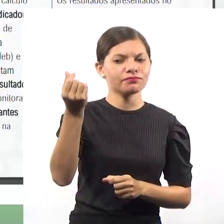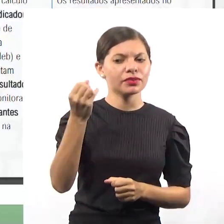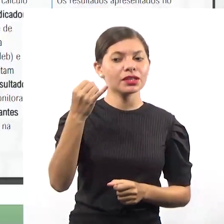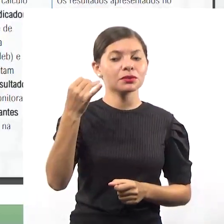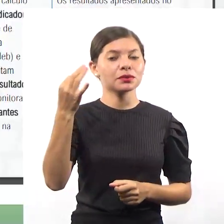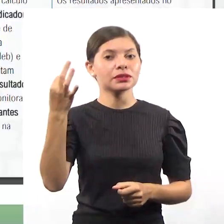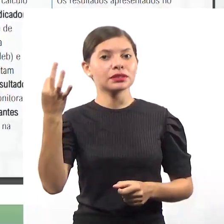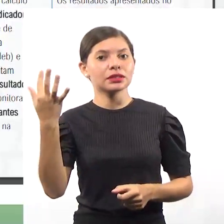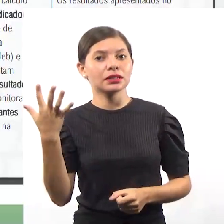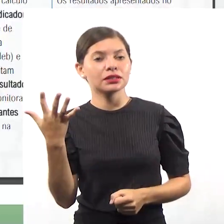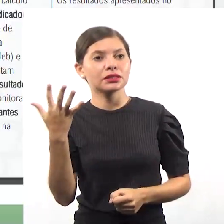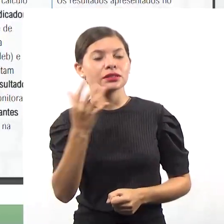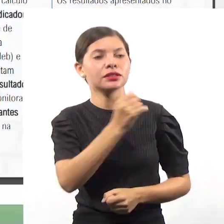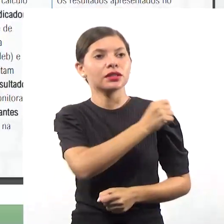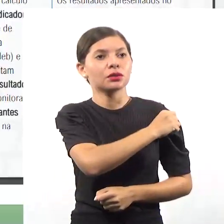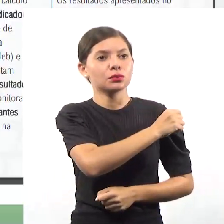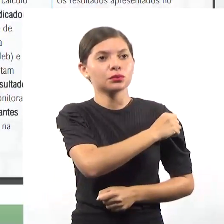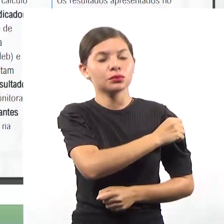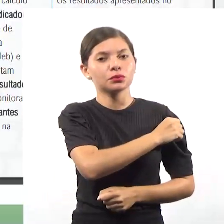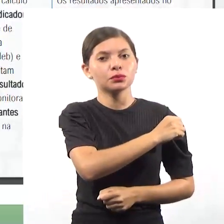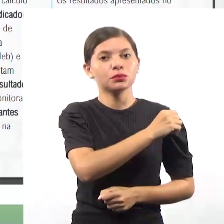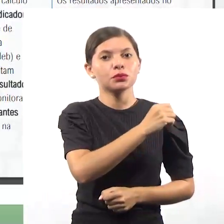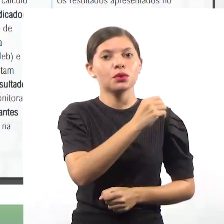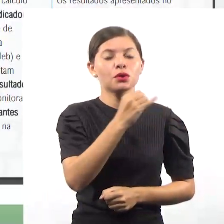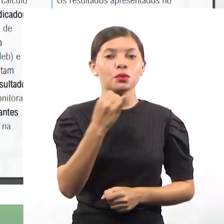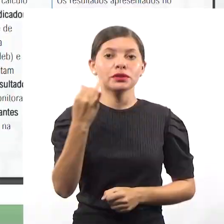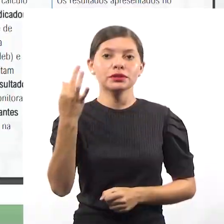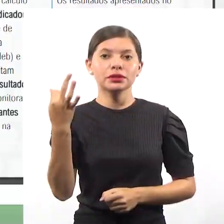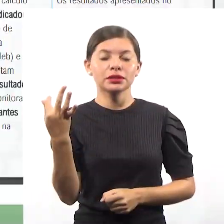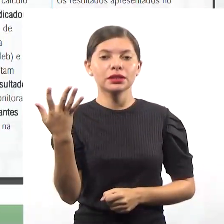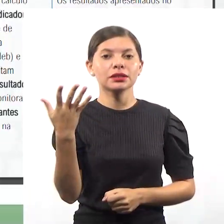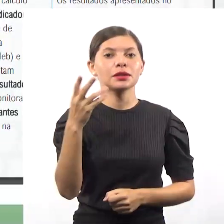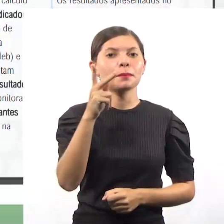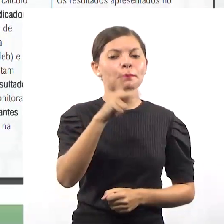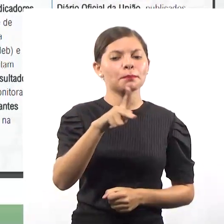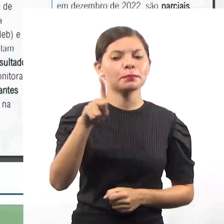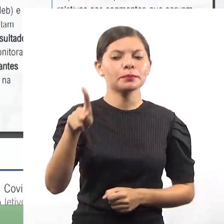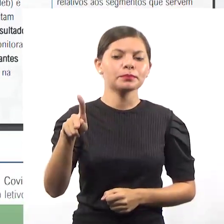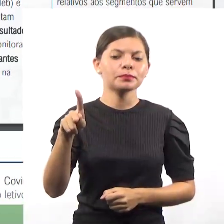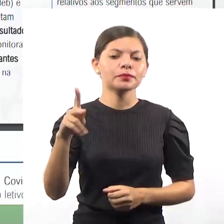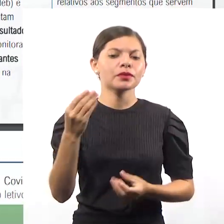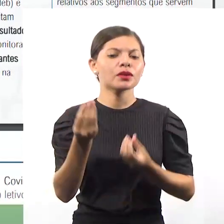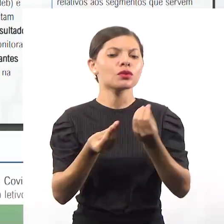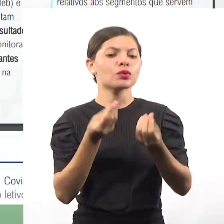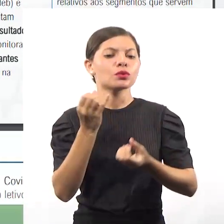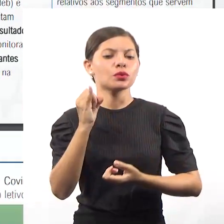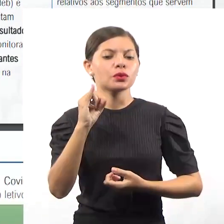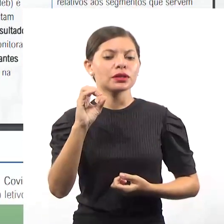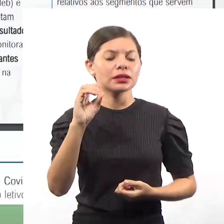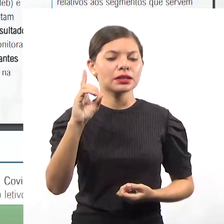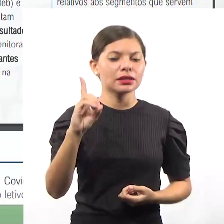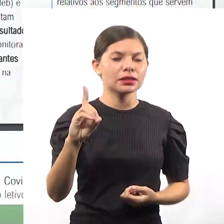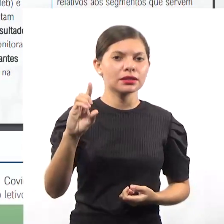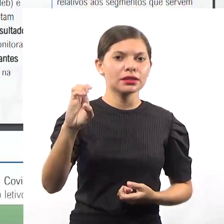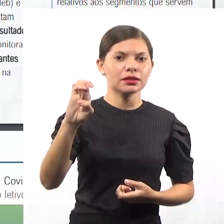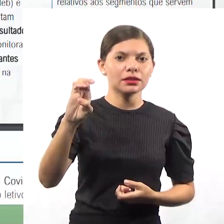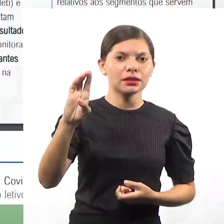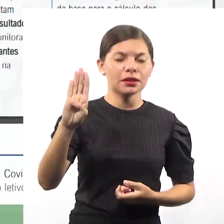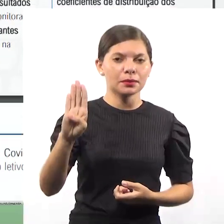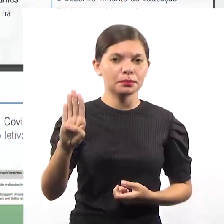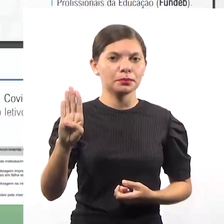financiamento, quantidade de alunos, quantidade de professores, nível de formação, o IDEB que a gente comentou